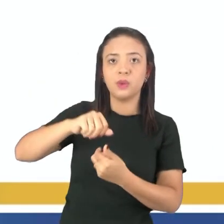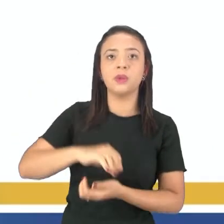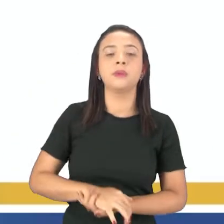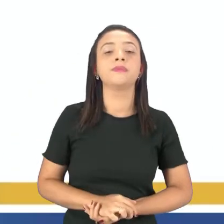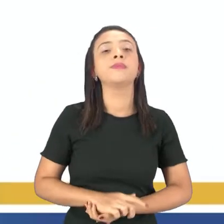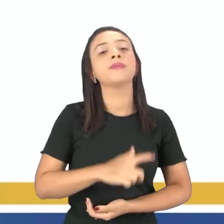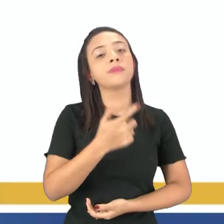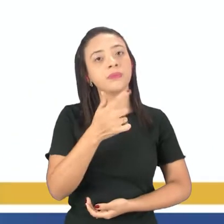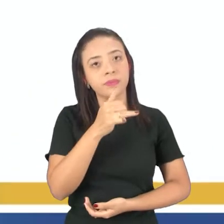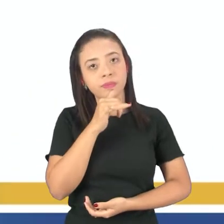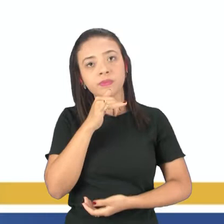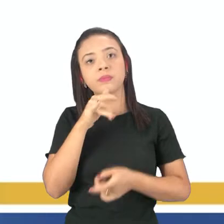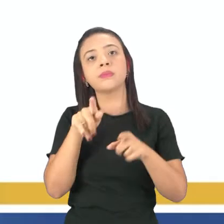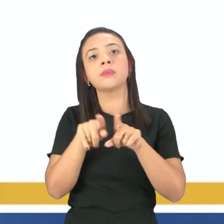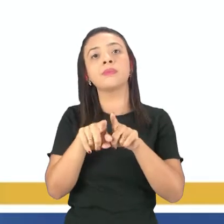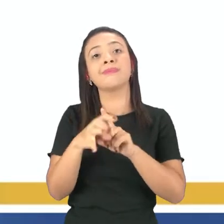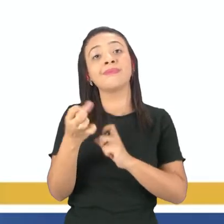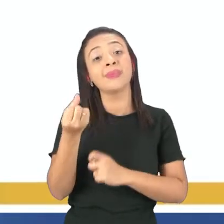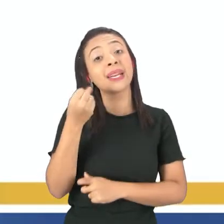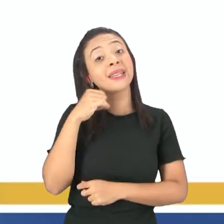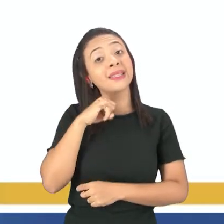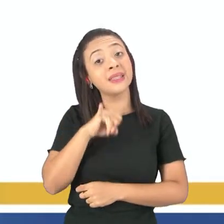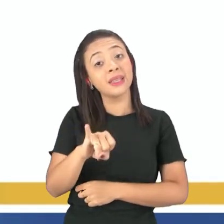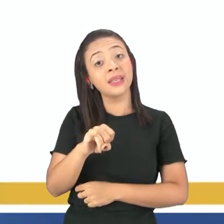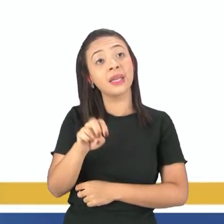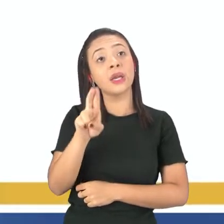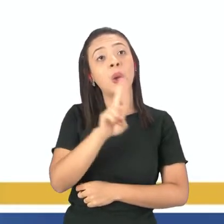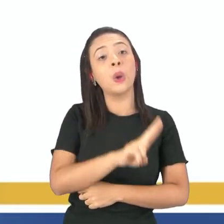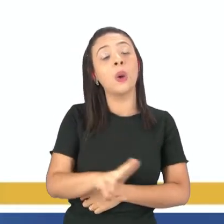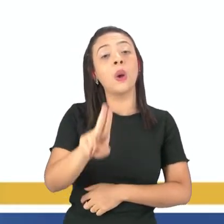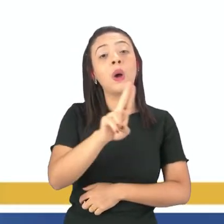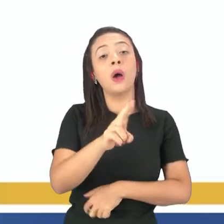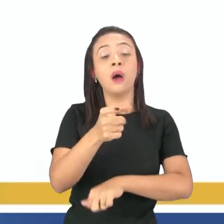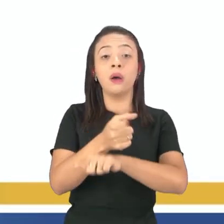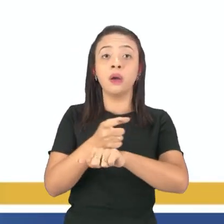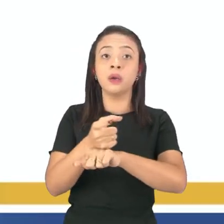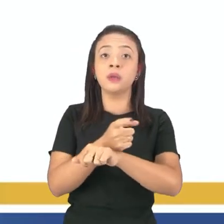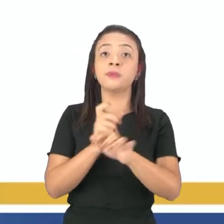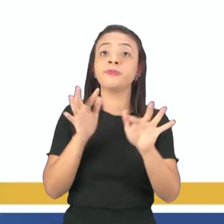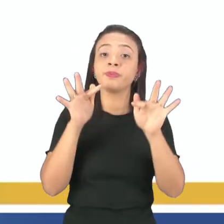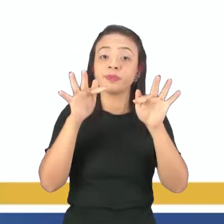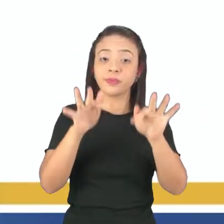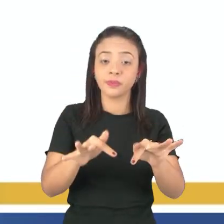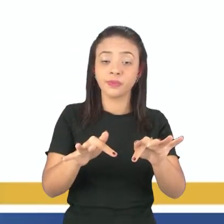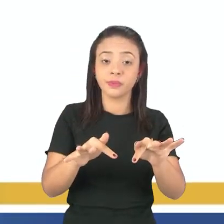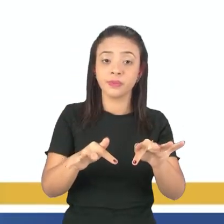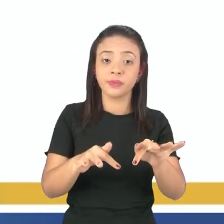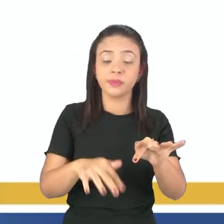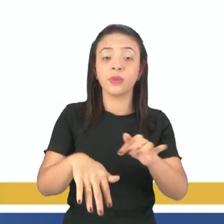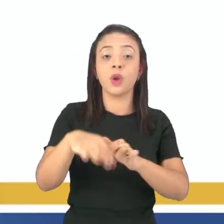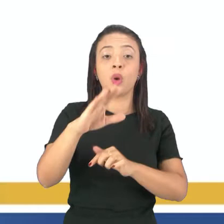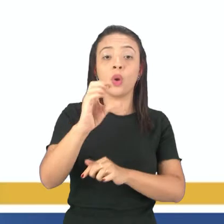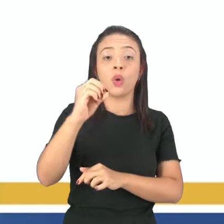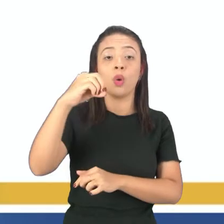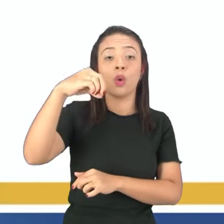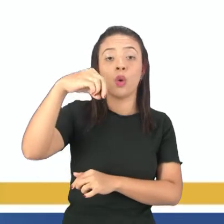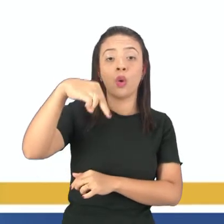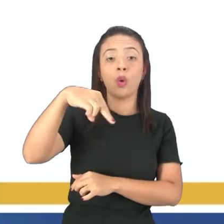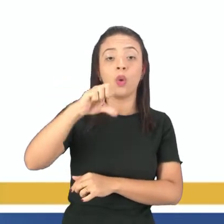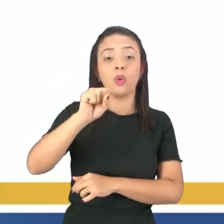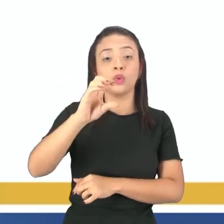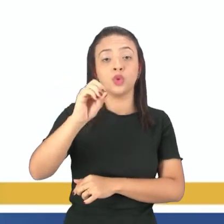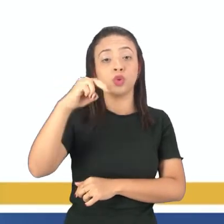Outra exceção, quando a gente usa um adjetivo que termina em consoante, vogal, consoante, que a gente chama de